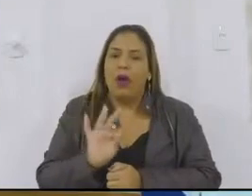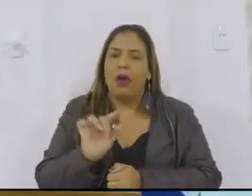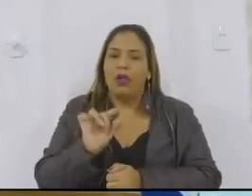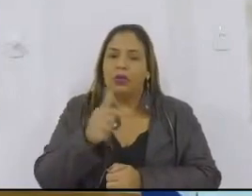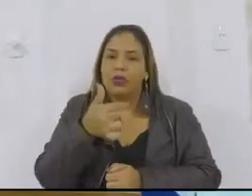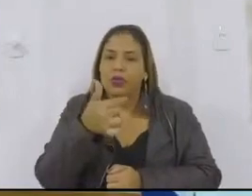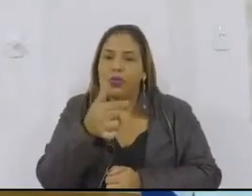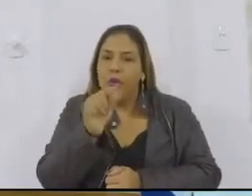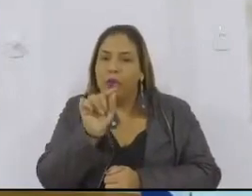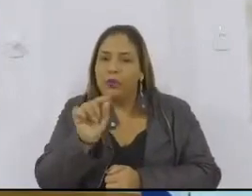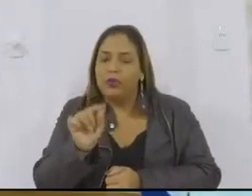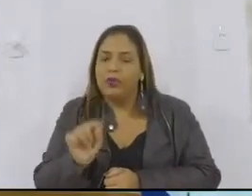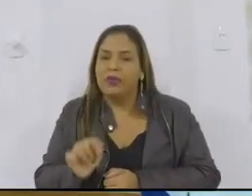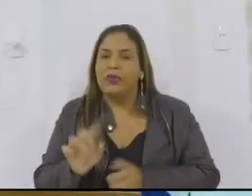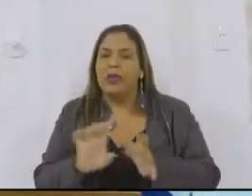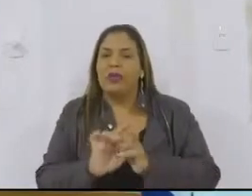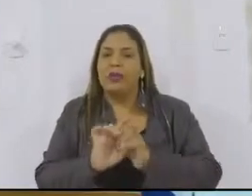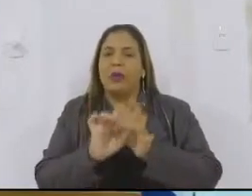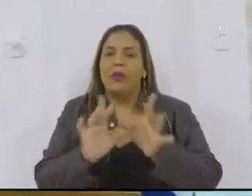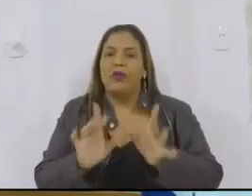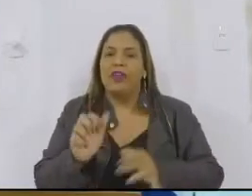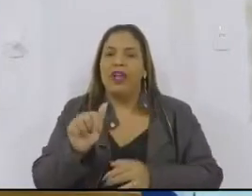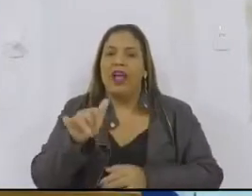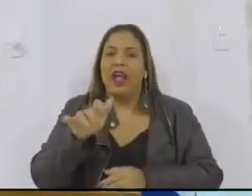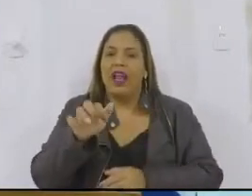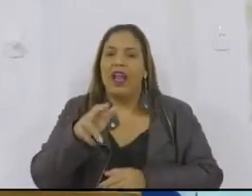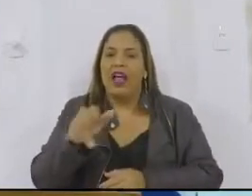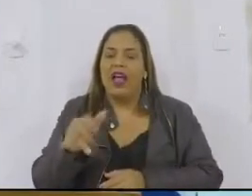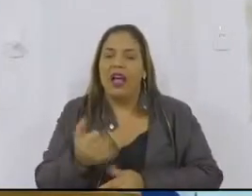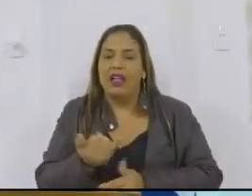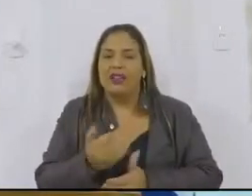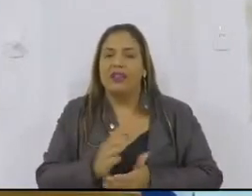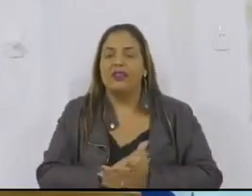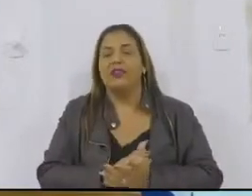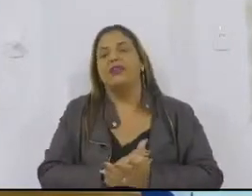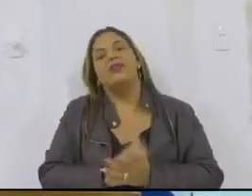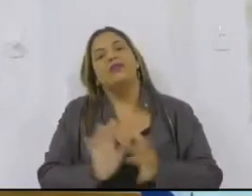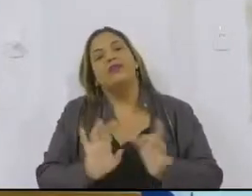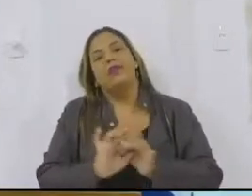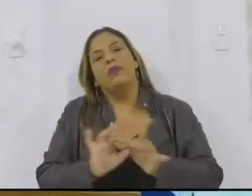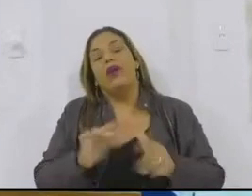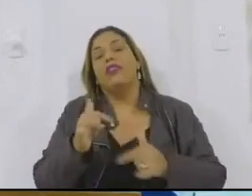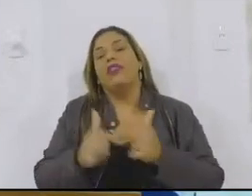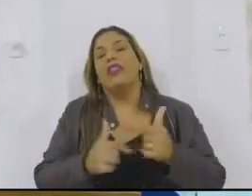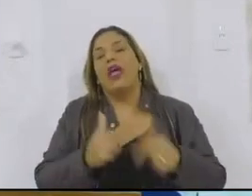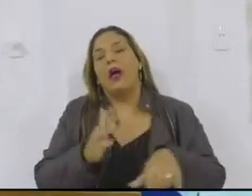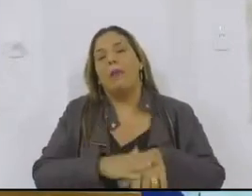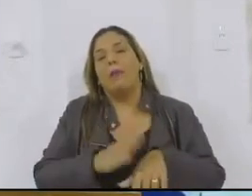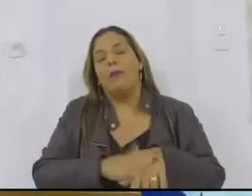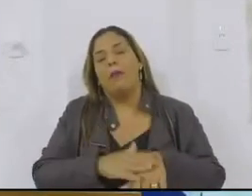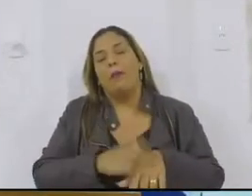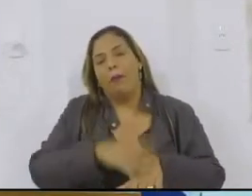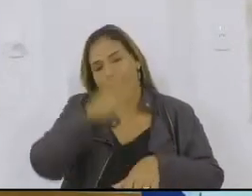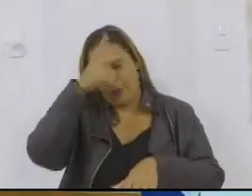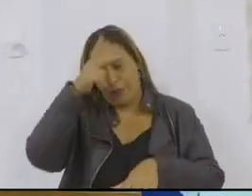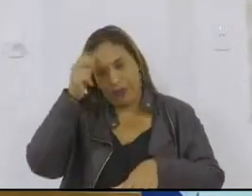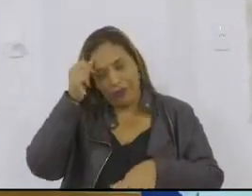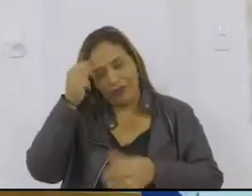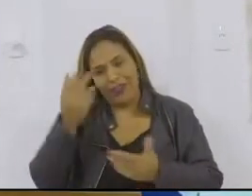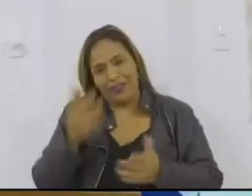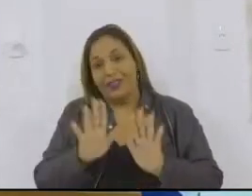2%, que é aprovado pela LERJ e dado pelo governo do Estado. Então, isso é fruto de um grande trabalho do Poder Executivo. Eu já quero, de